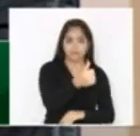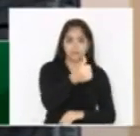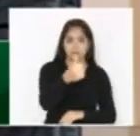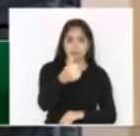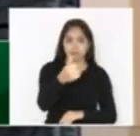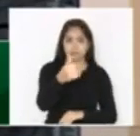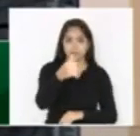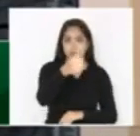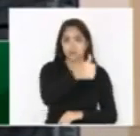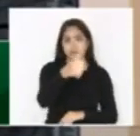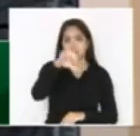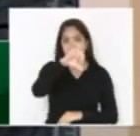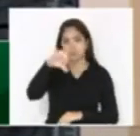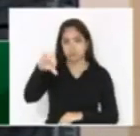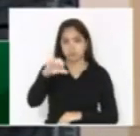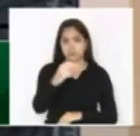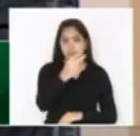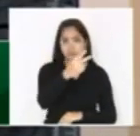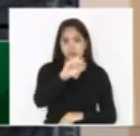199 e